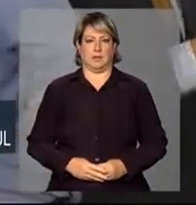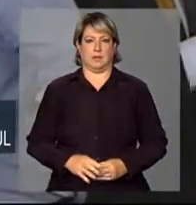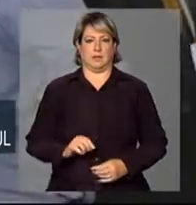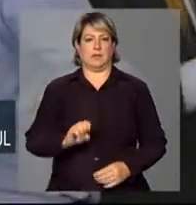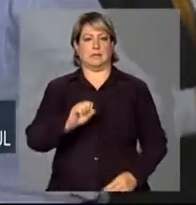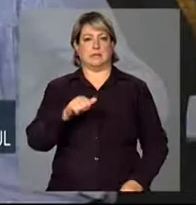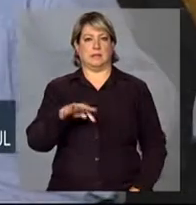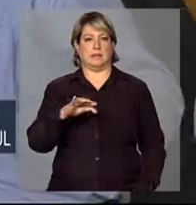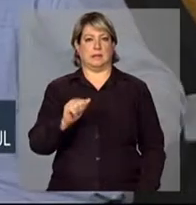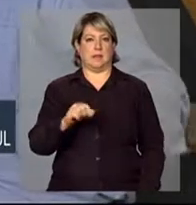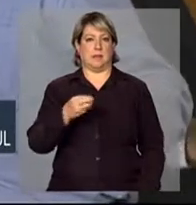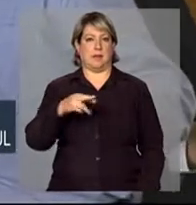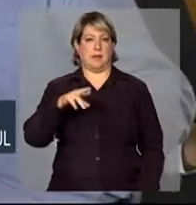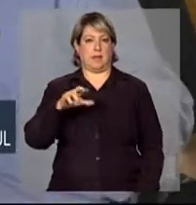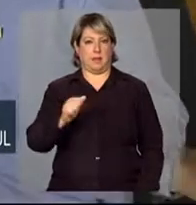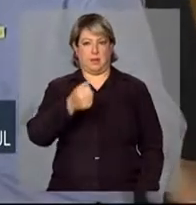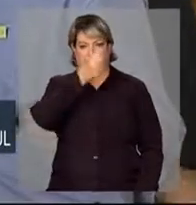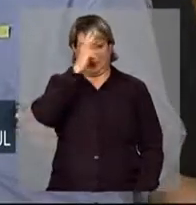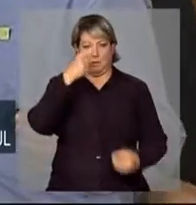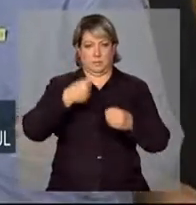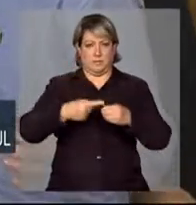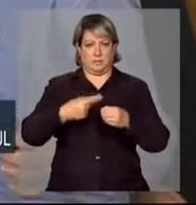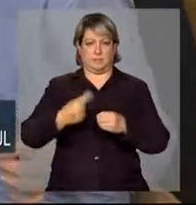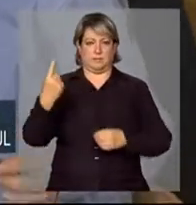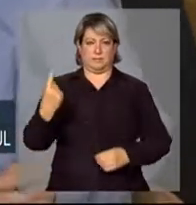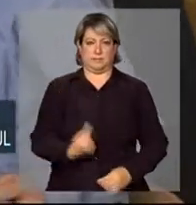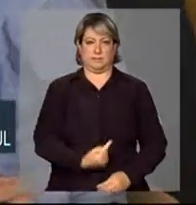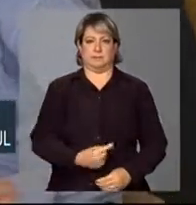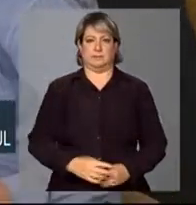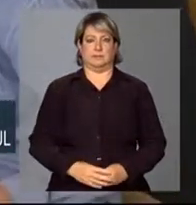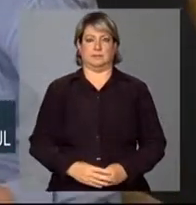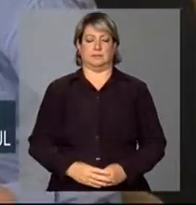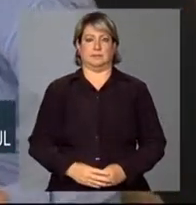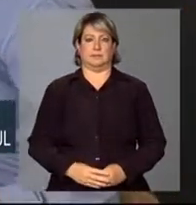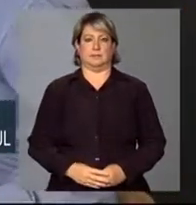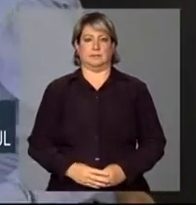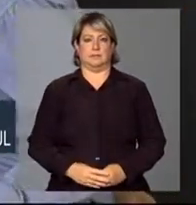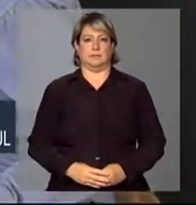Santa Maria do Herval, prefeito Rodrigo Fritzen.